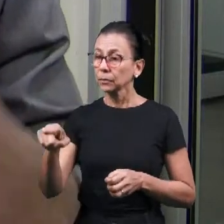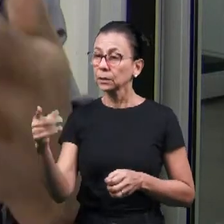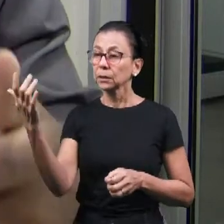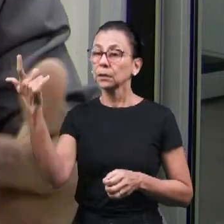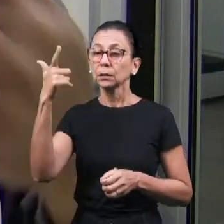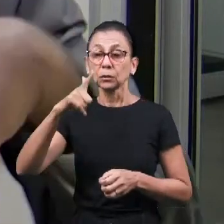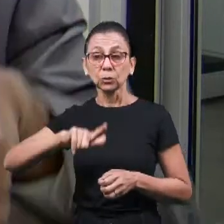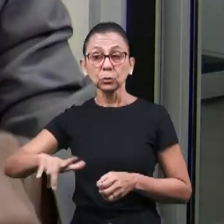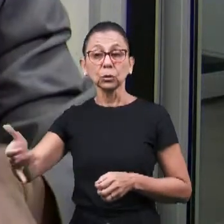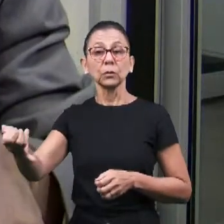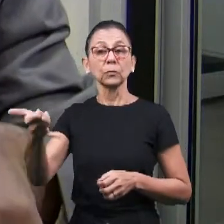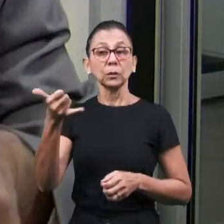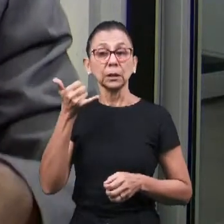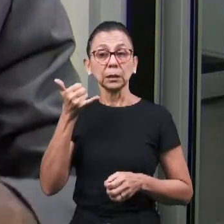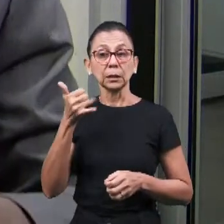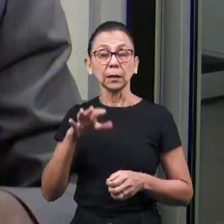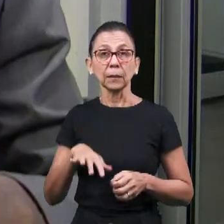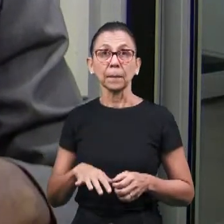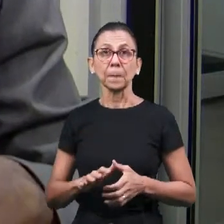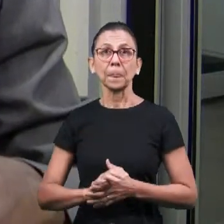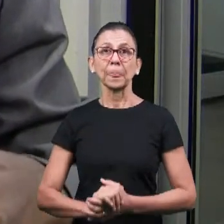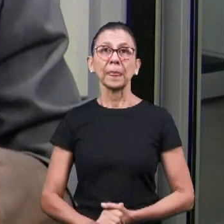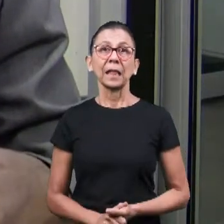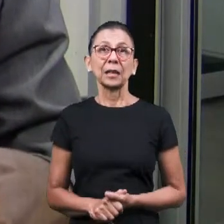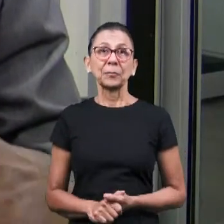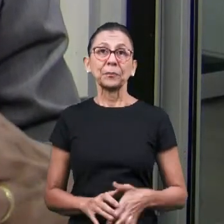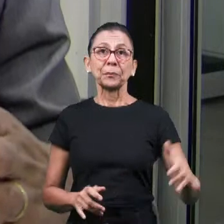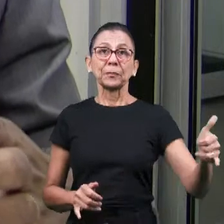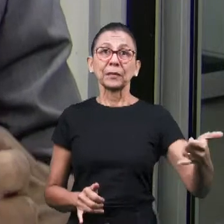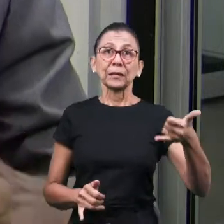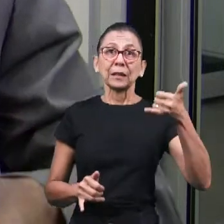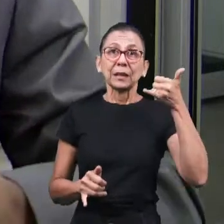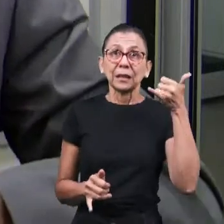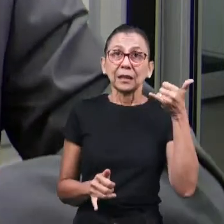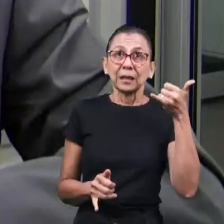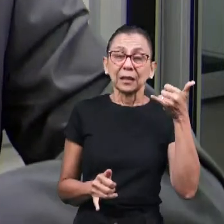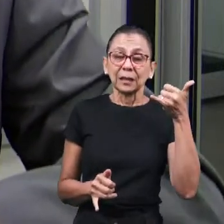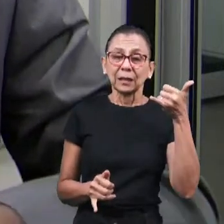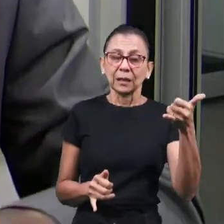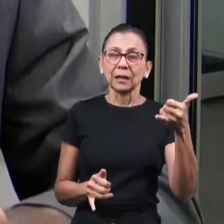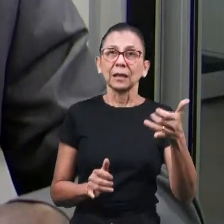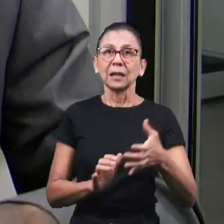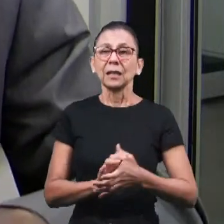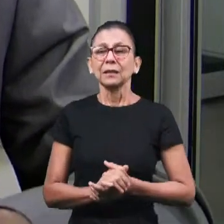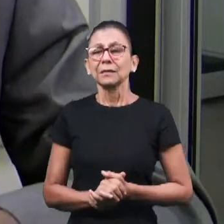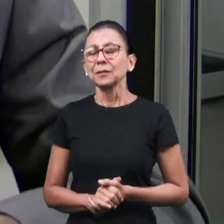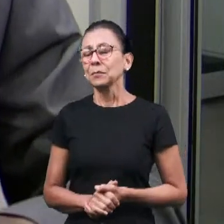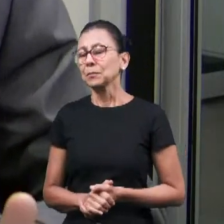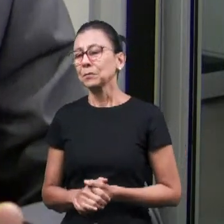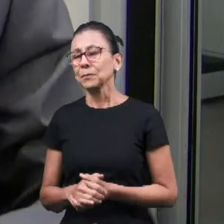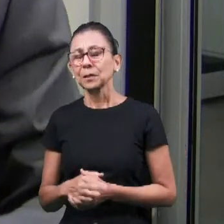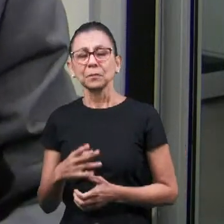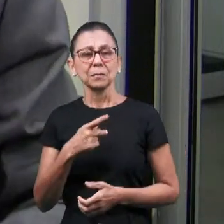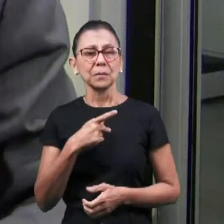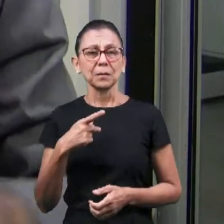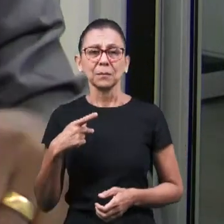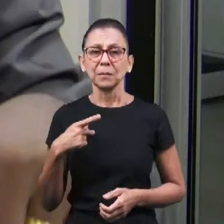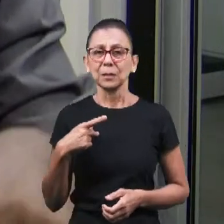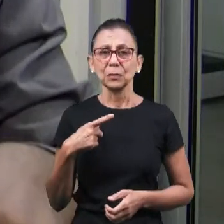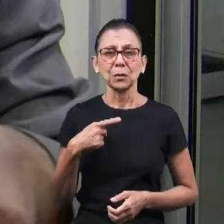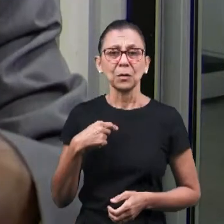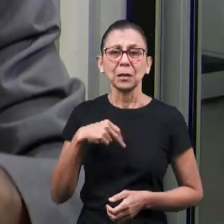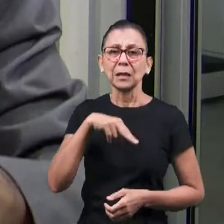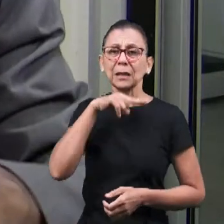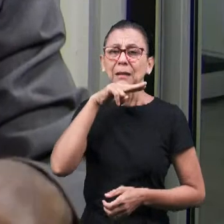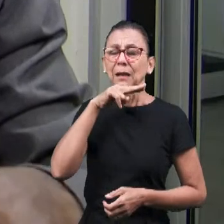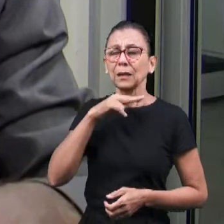a senhora vai ligar de novo e eu vou ler pra ele. Ela falou: mas ele foi levado pra um acerto de contas. Tipo assim, não tem mais jeito. Não vai, o acerto de contas não vai voltar. Mas eu falei: